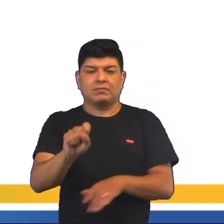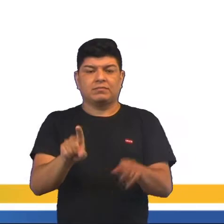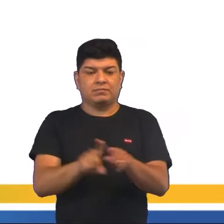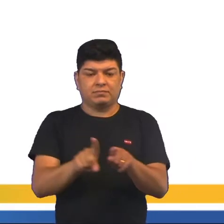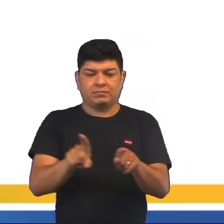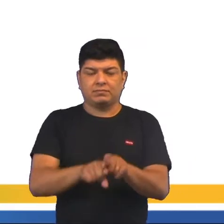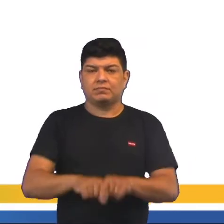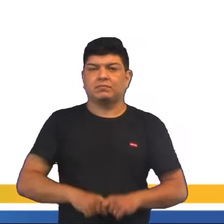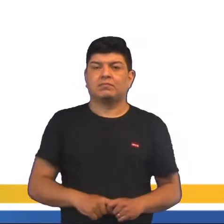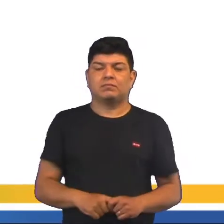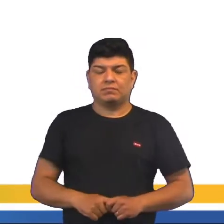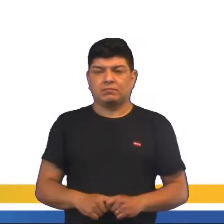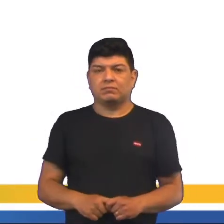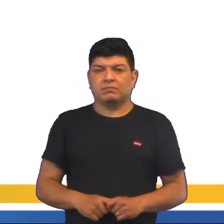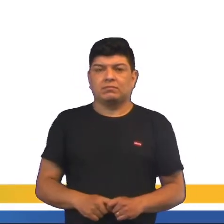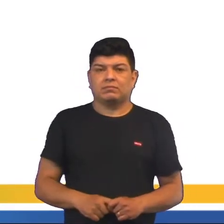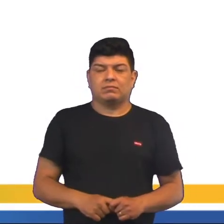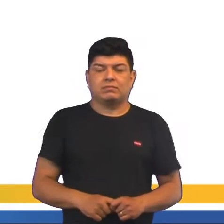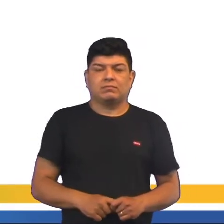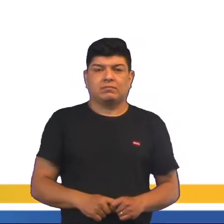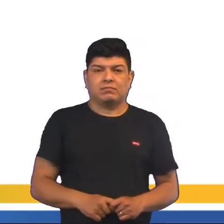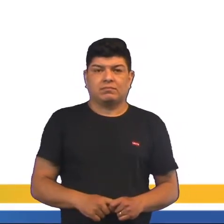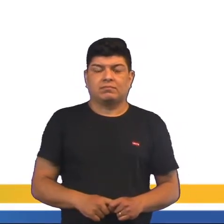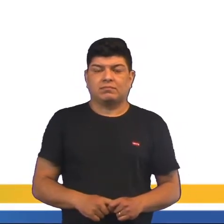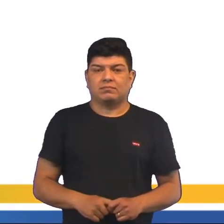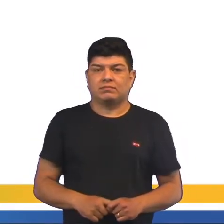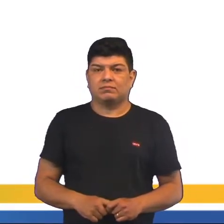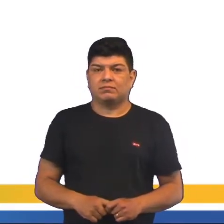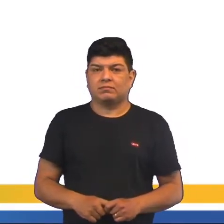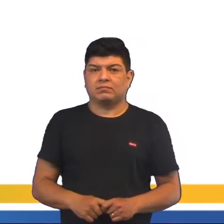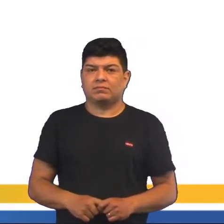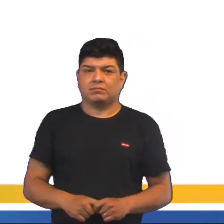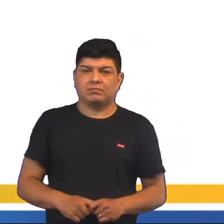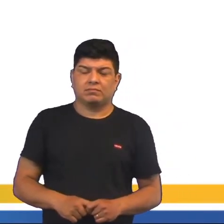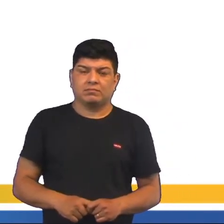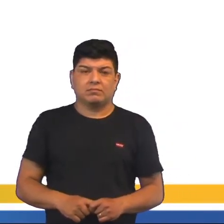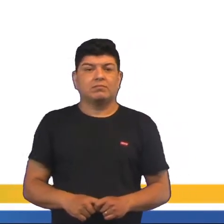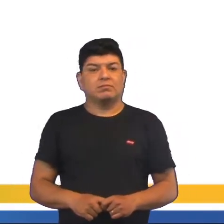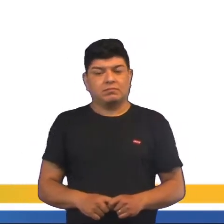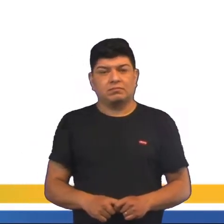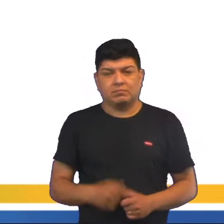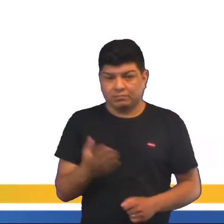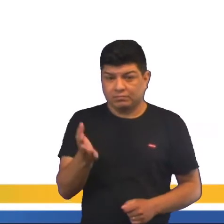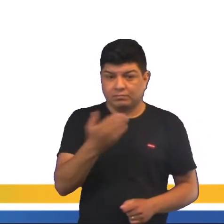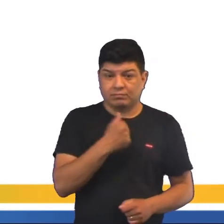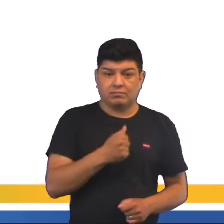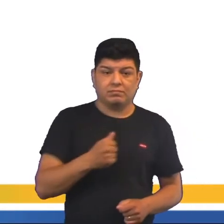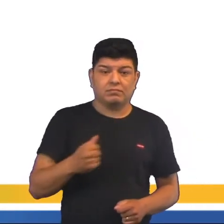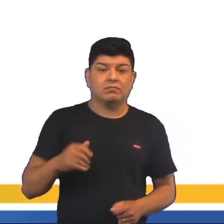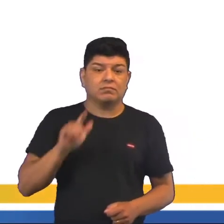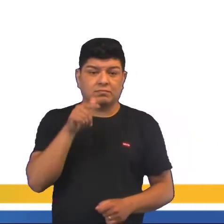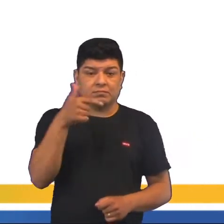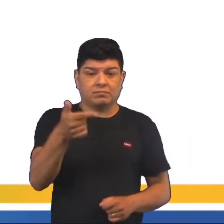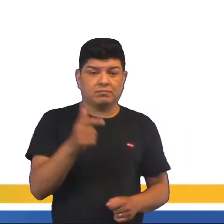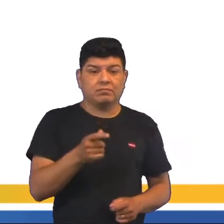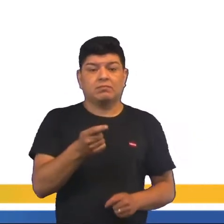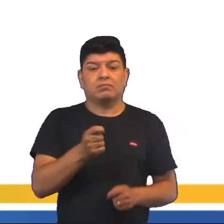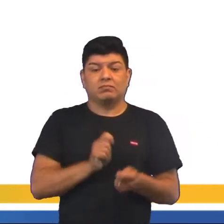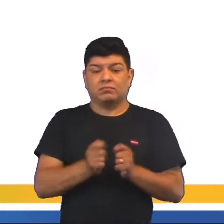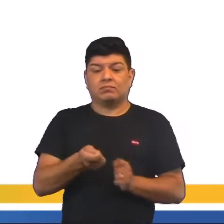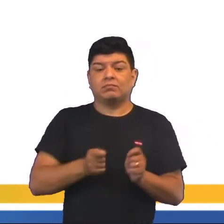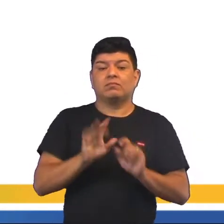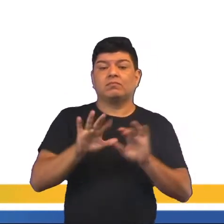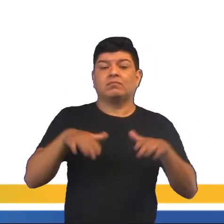araucárias e domínio morfoclimático das pradarias. Vamos lá então, na sequência, vamos